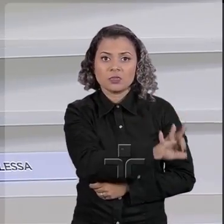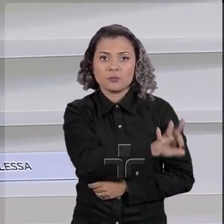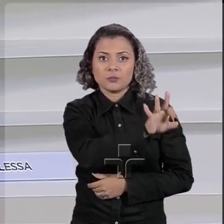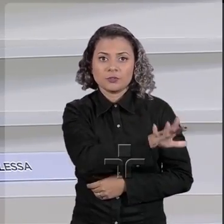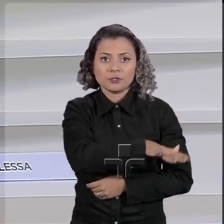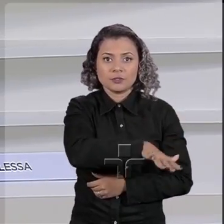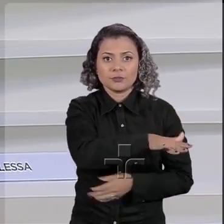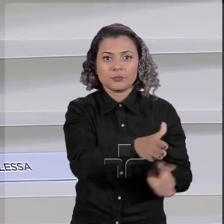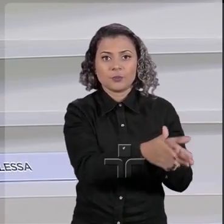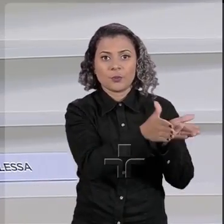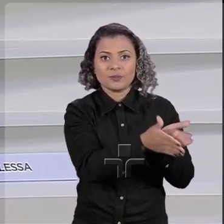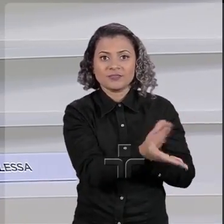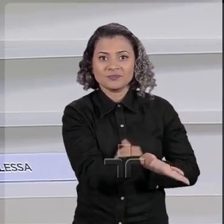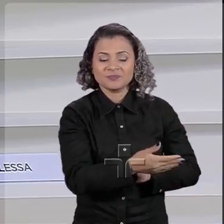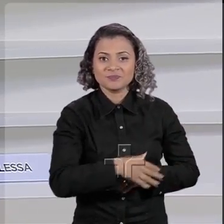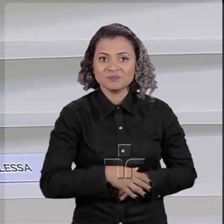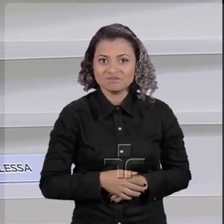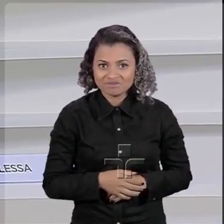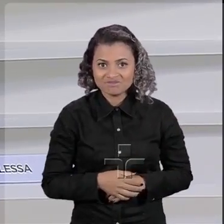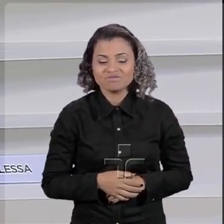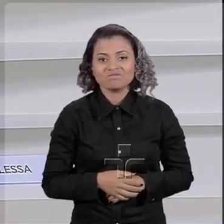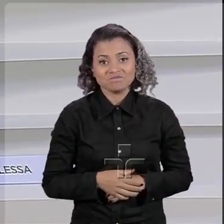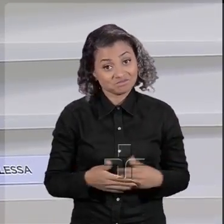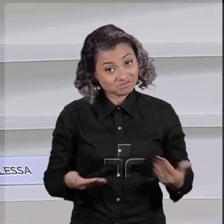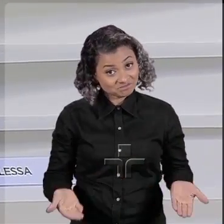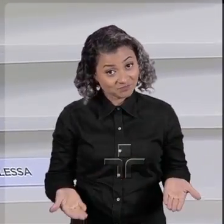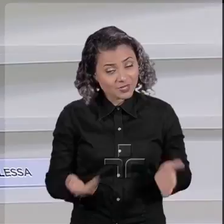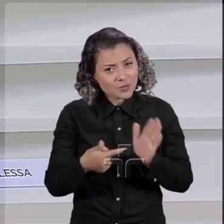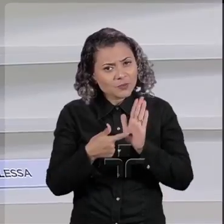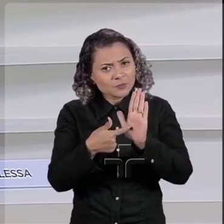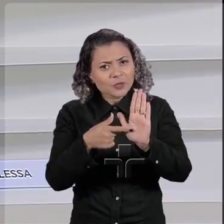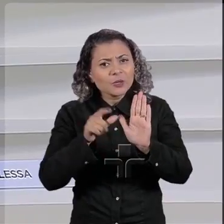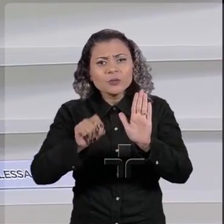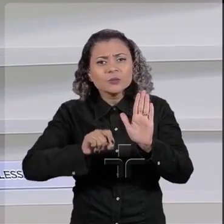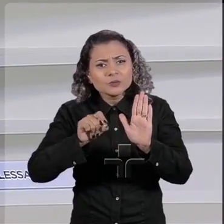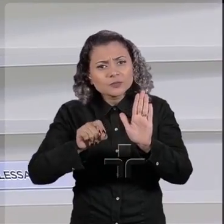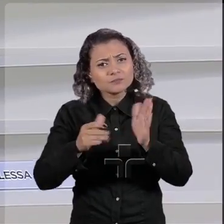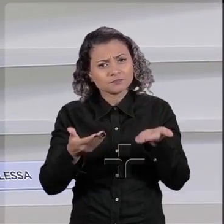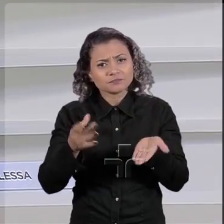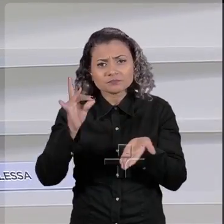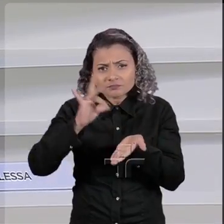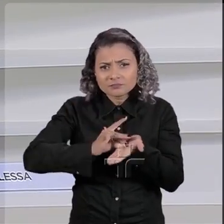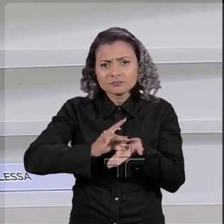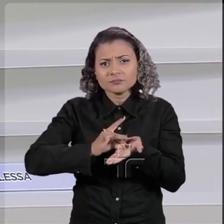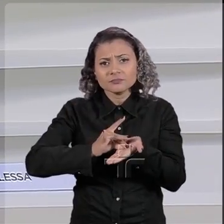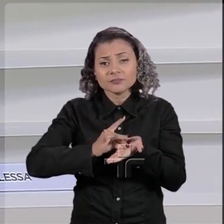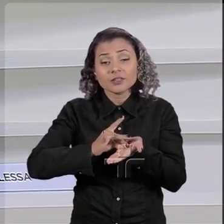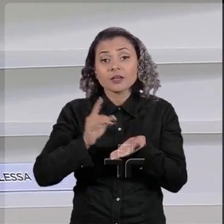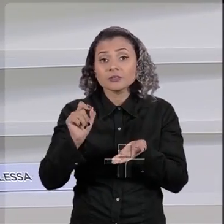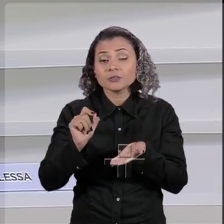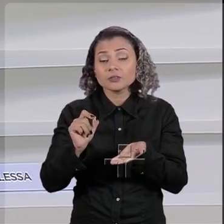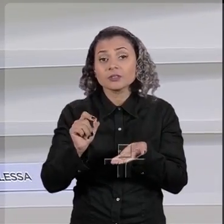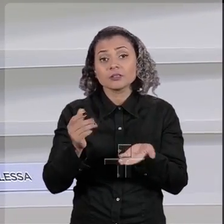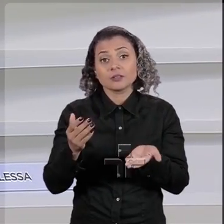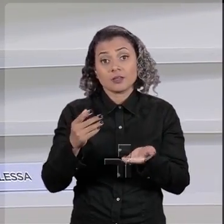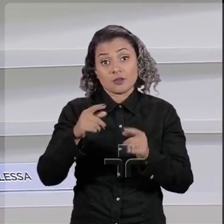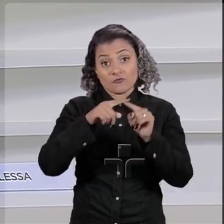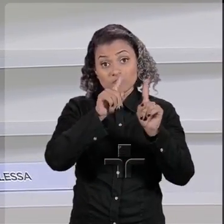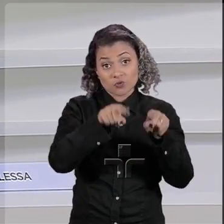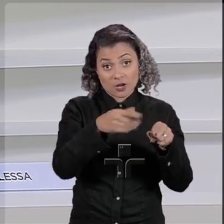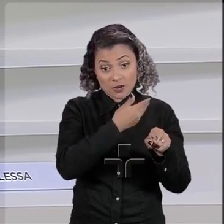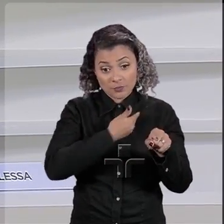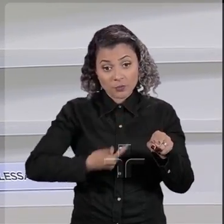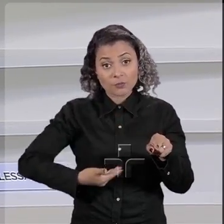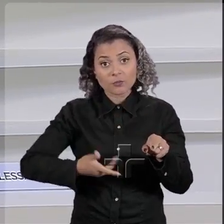50% mais pobres. Uma razão que no regime do servidor público ainda